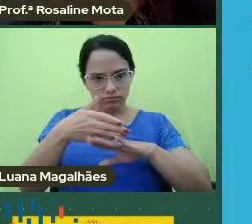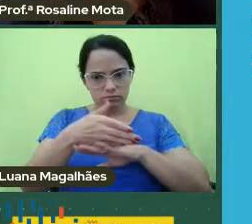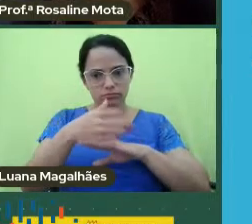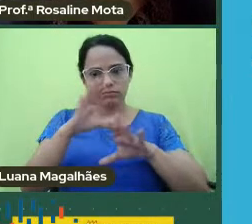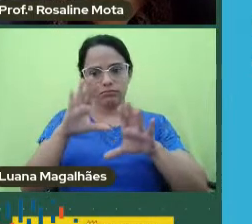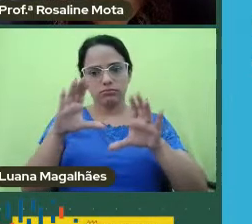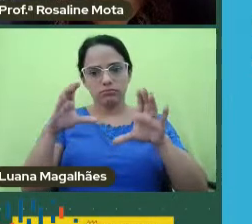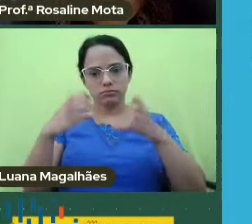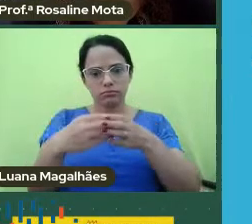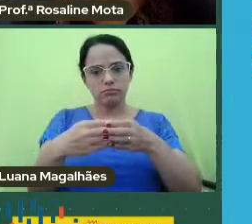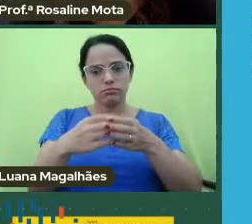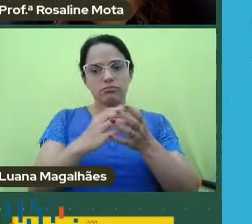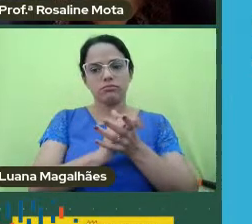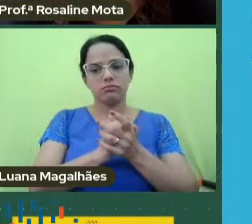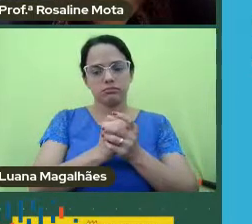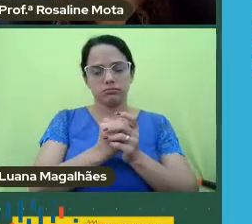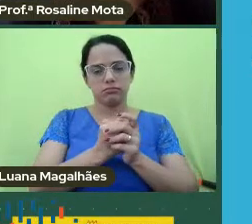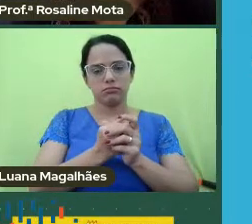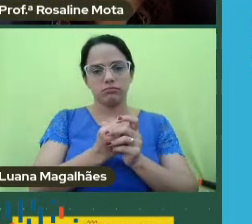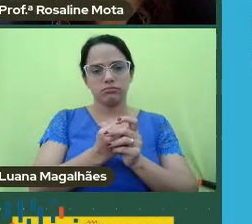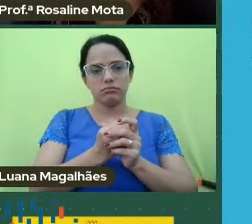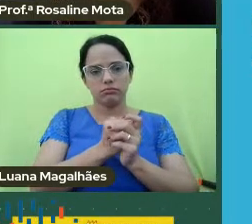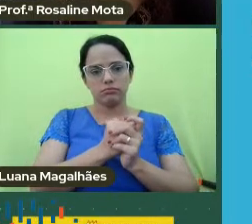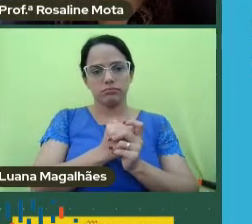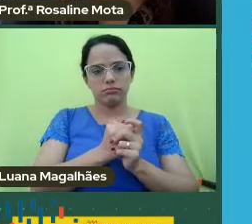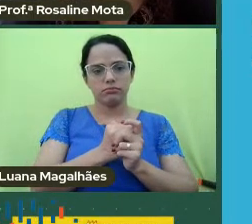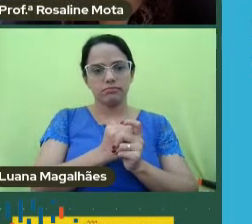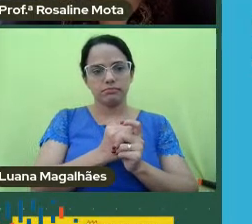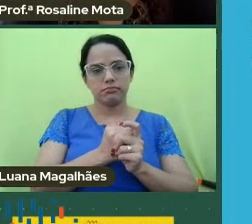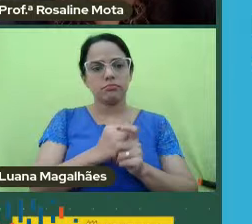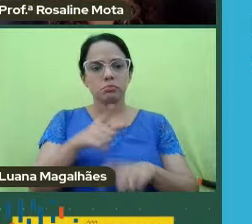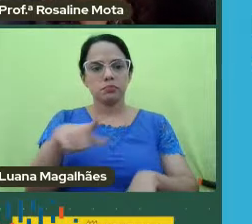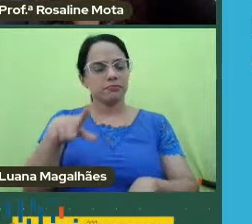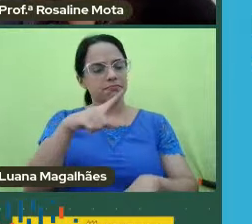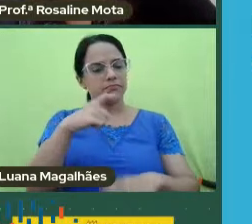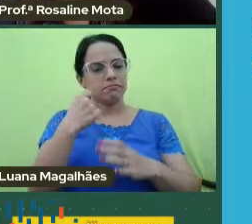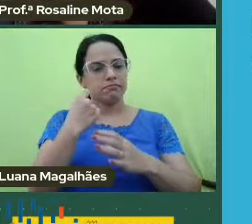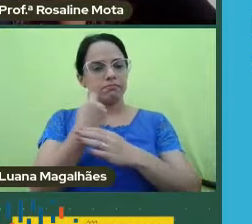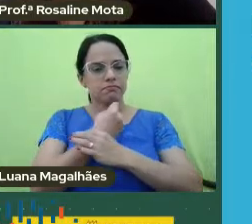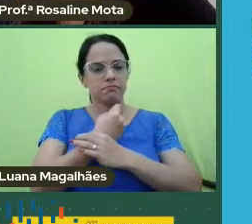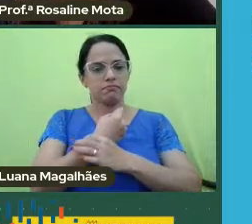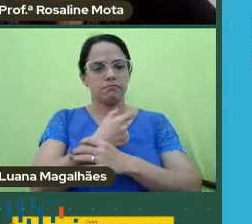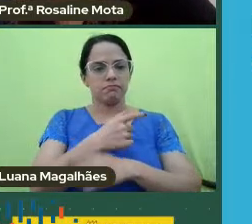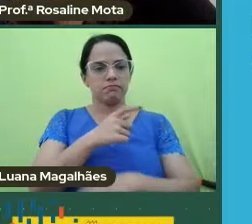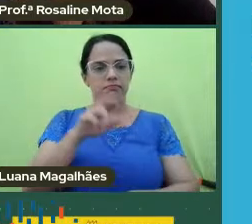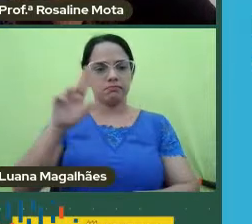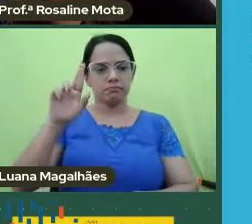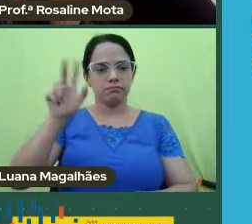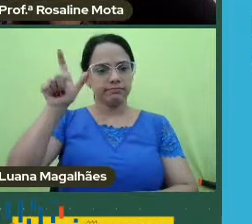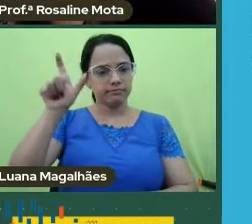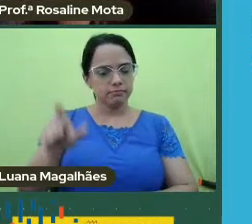dessas comissões, que vocês sempre garantam a presença do arquivista